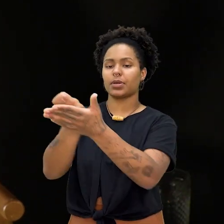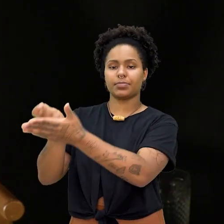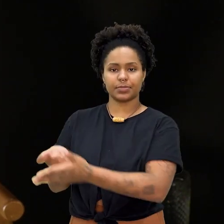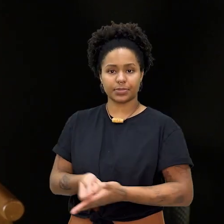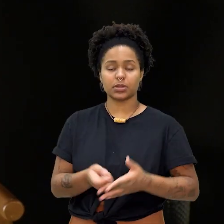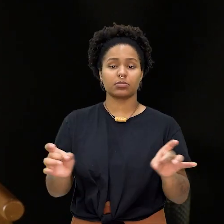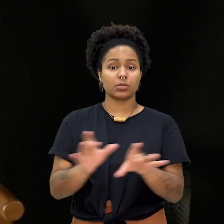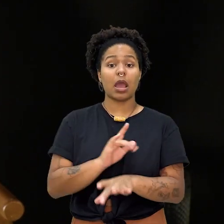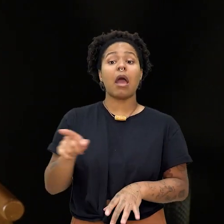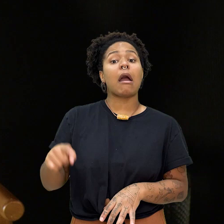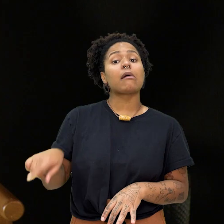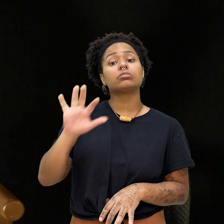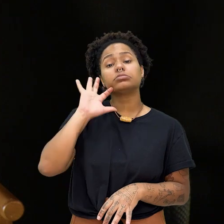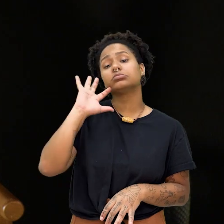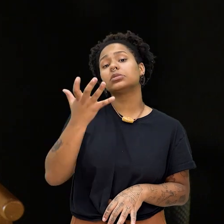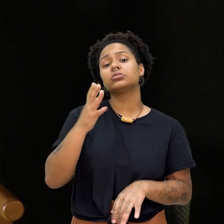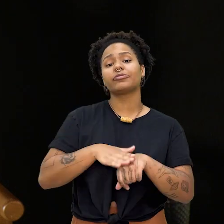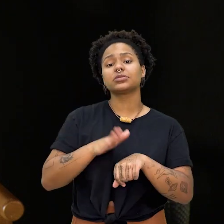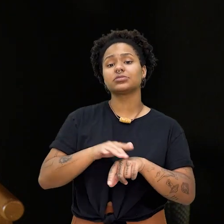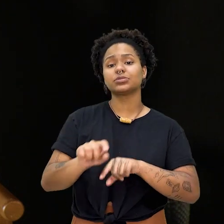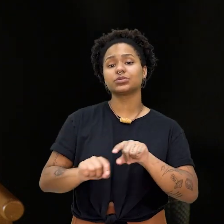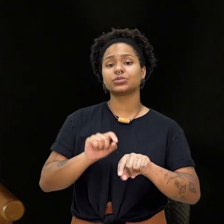eles resolveram fazer